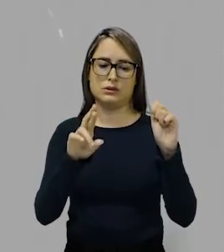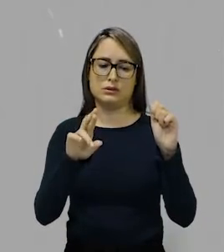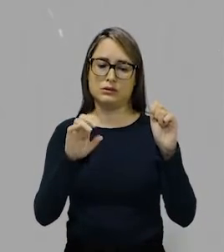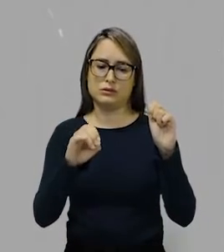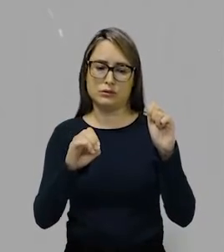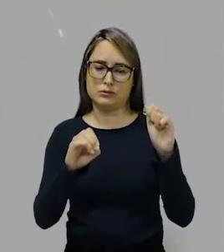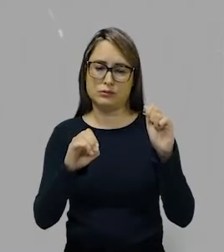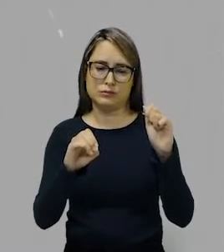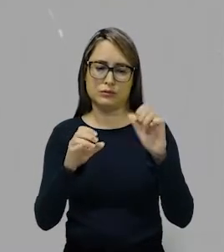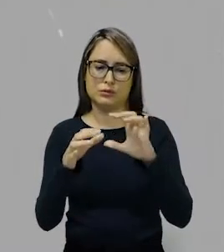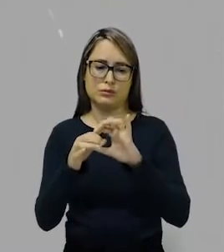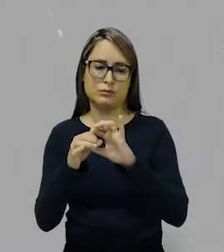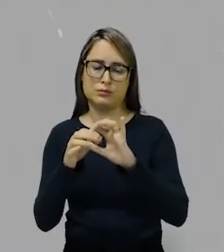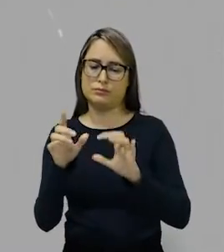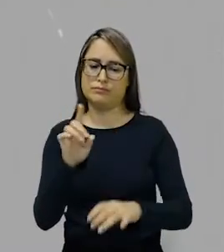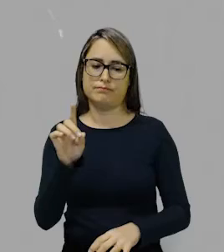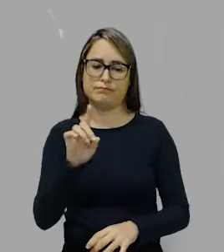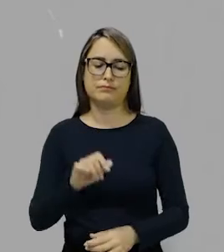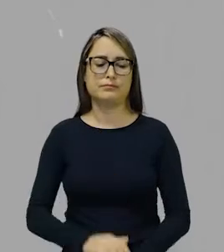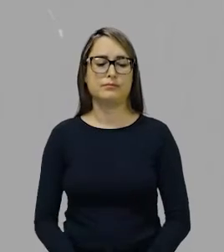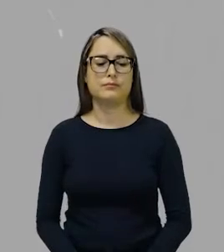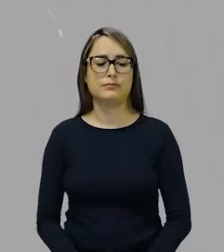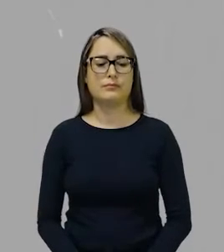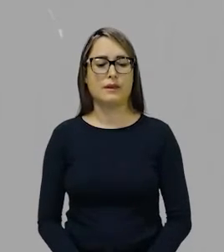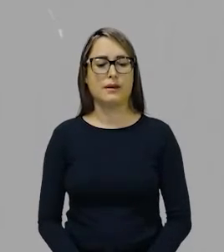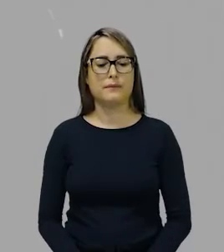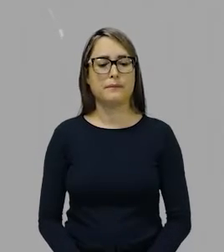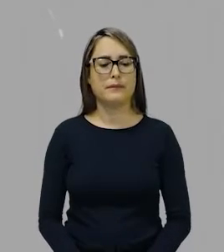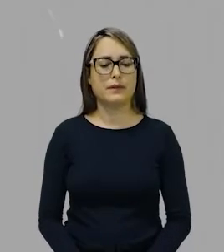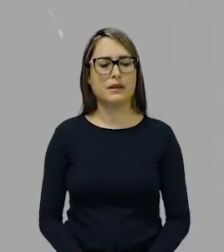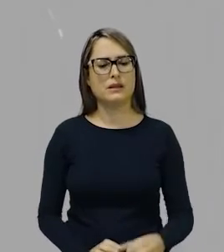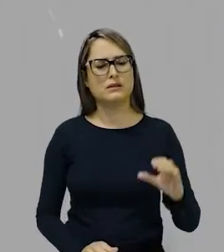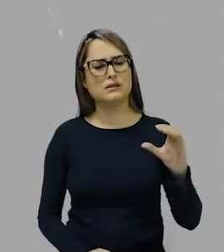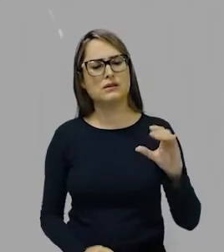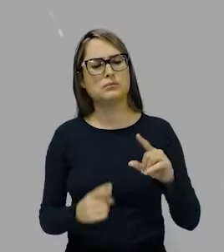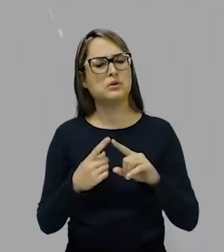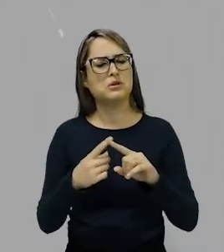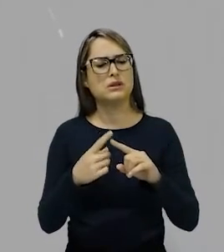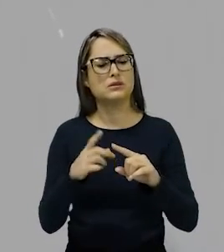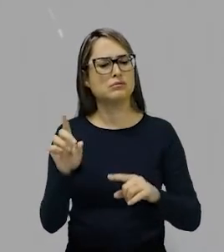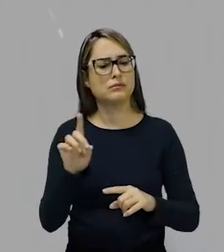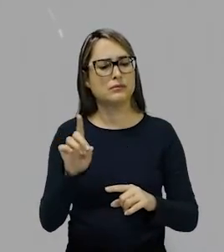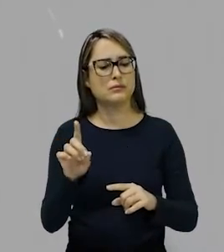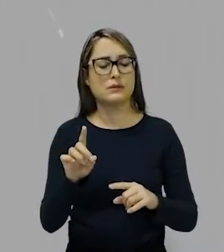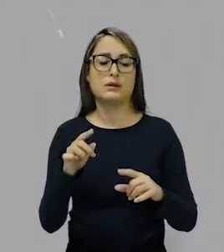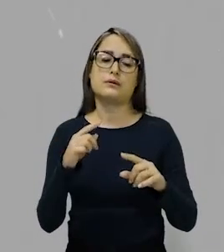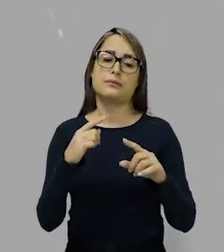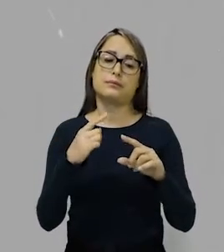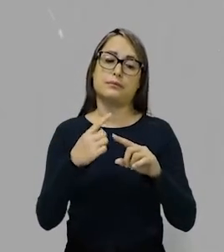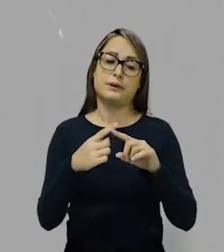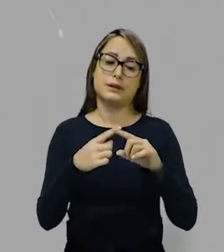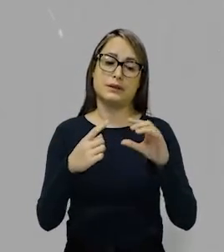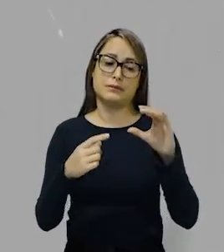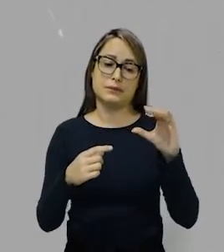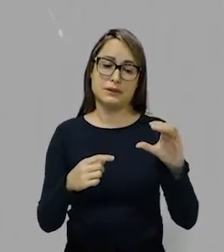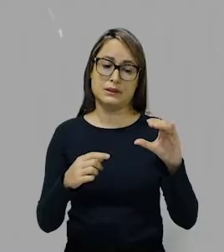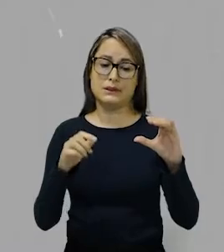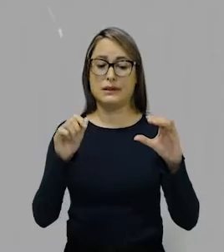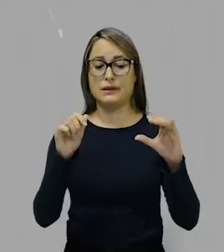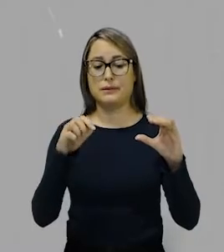nitrocomposto, certo? E por que não pode ser a letra C? Porque na letra C nós temos também uma amina.